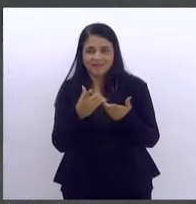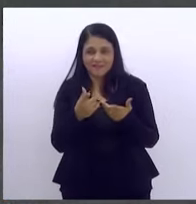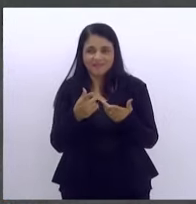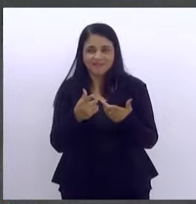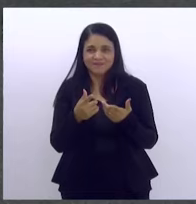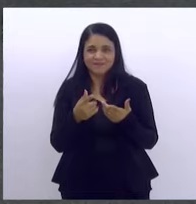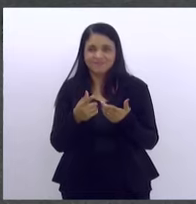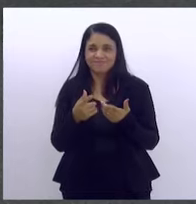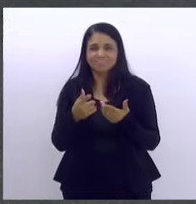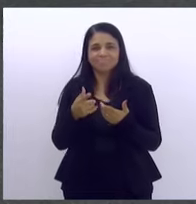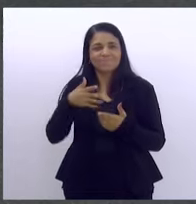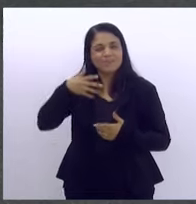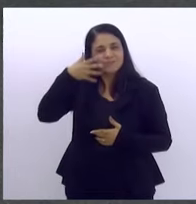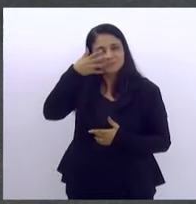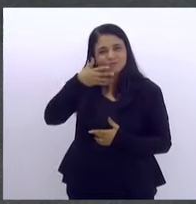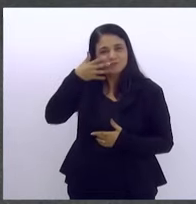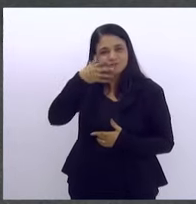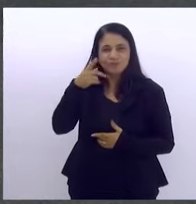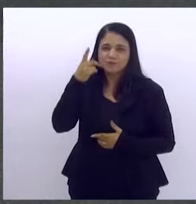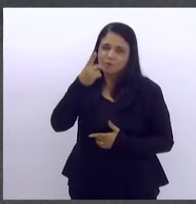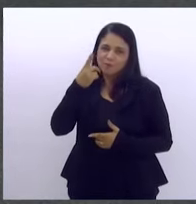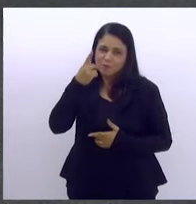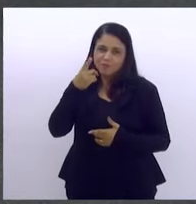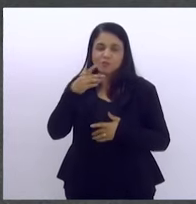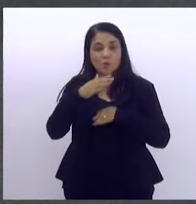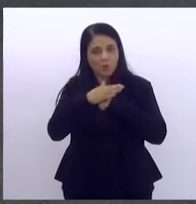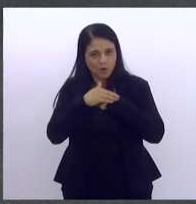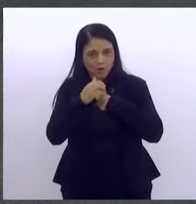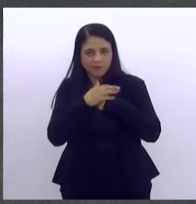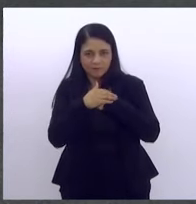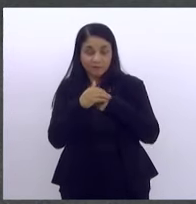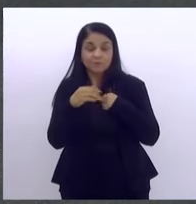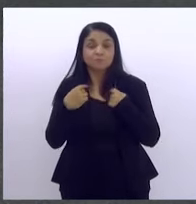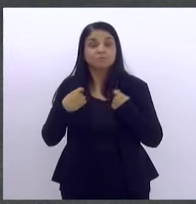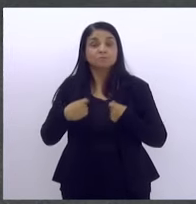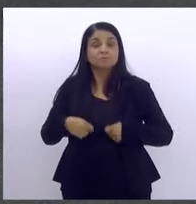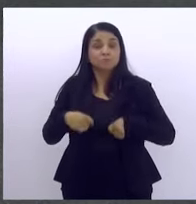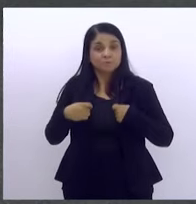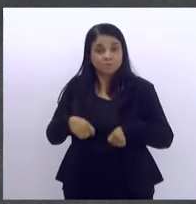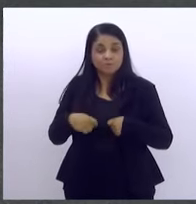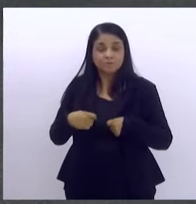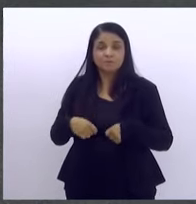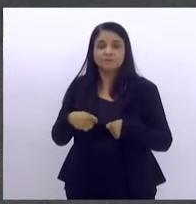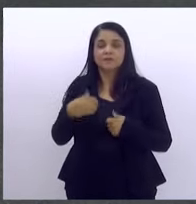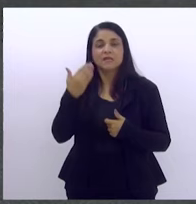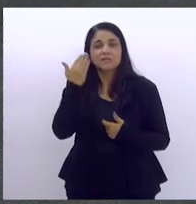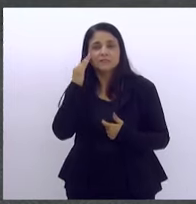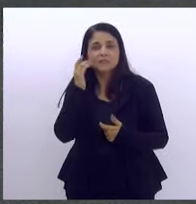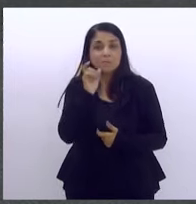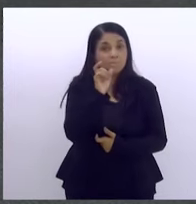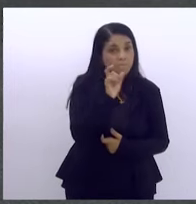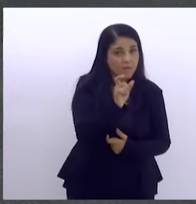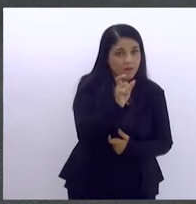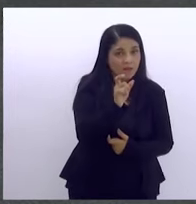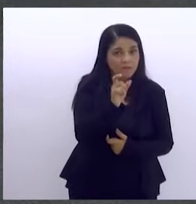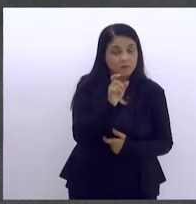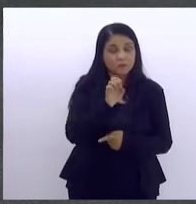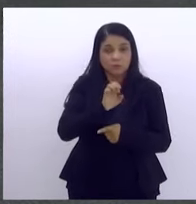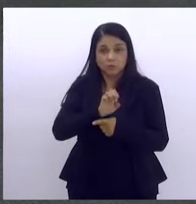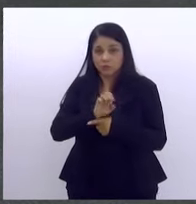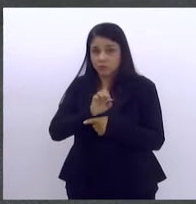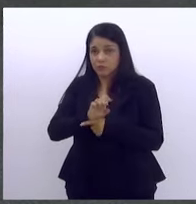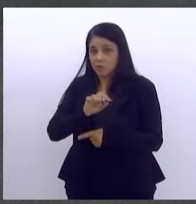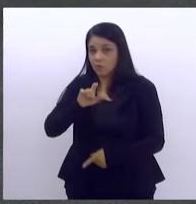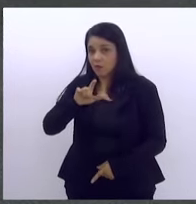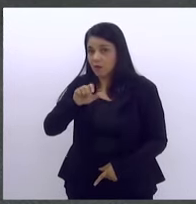gente sempre faz o discurso da política com afeto. É dizer que a gente precisa entender melhor algumas palavras, né? O Estado é laico